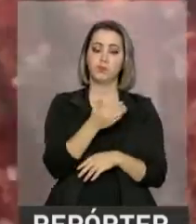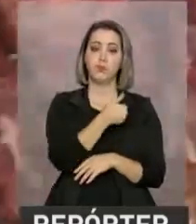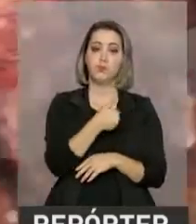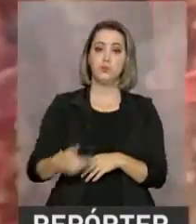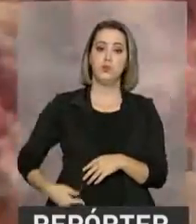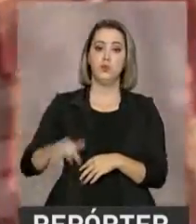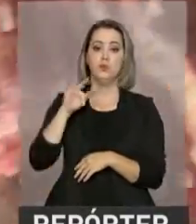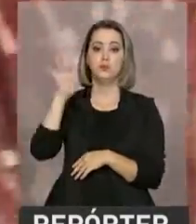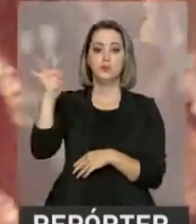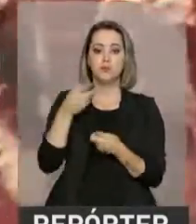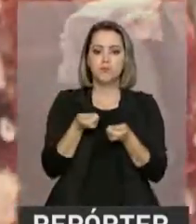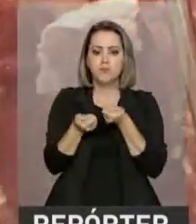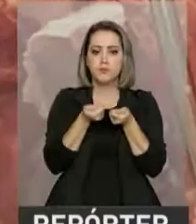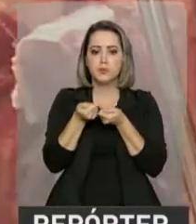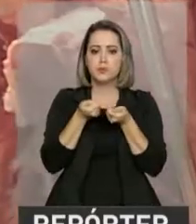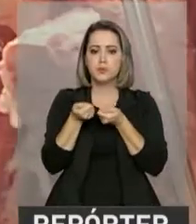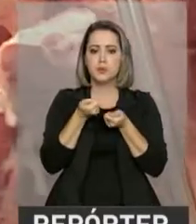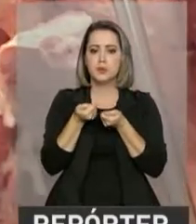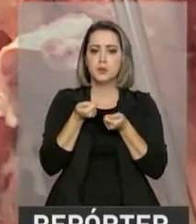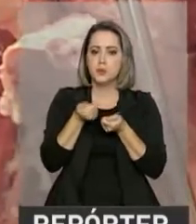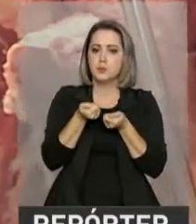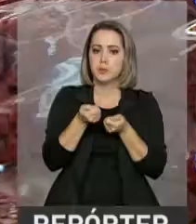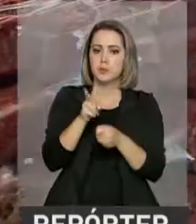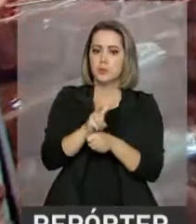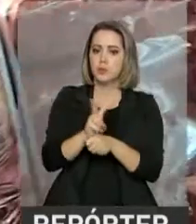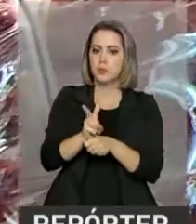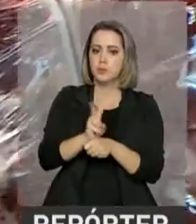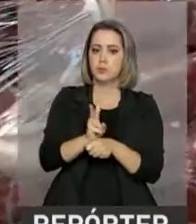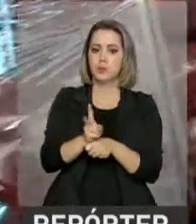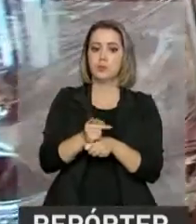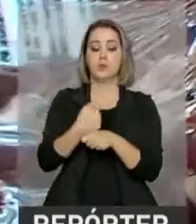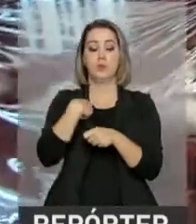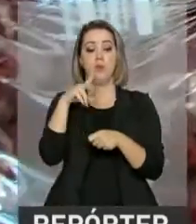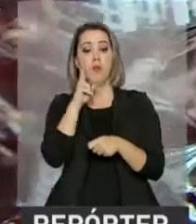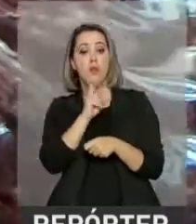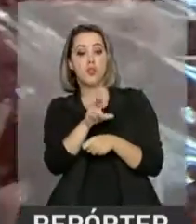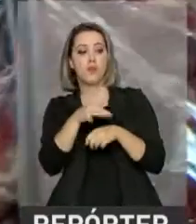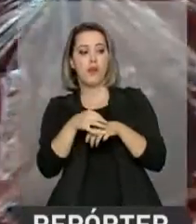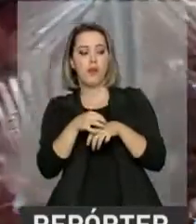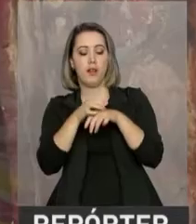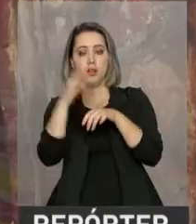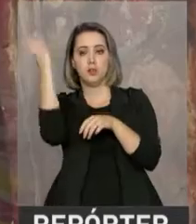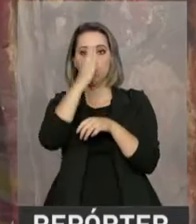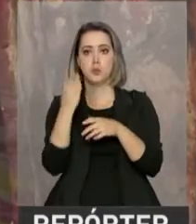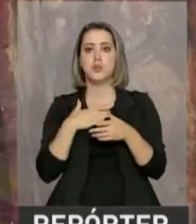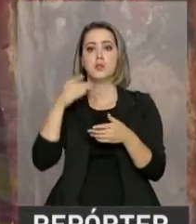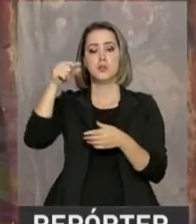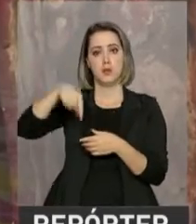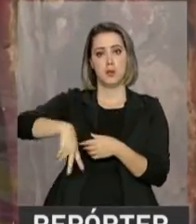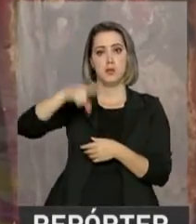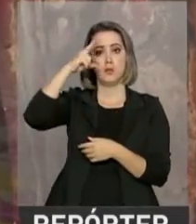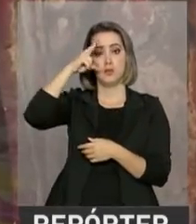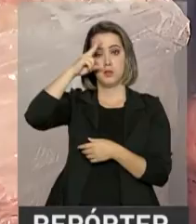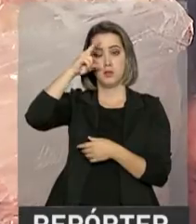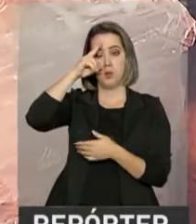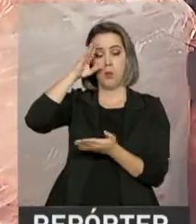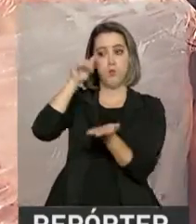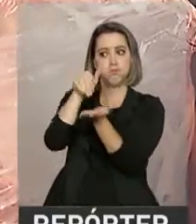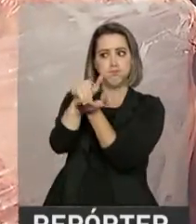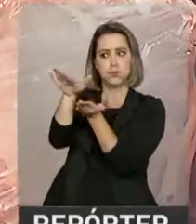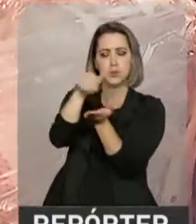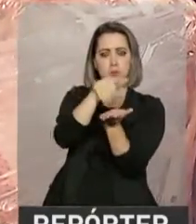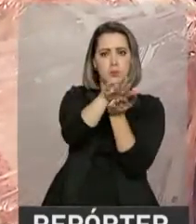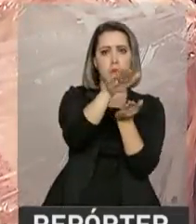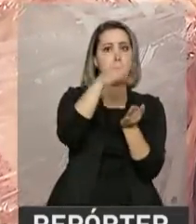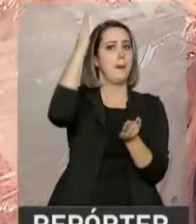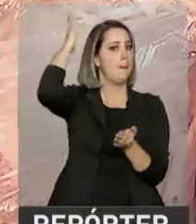está apertando a fiscalização da carne brasileira. Nesta segunda-feira, o governo exonerou superintendentes das regionais do Ministério